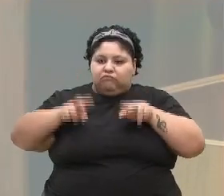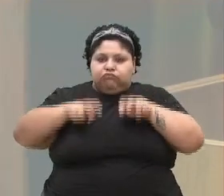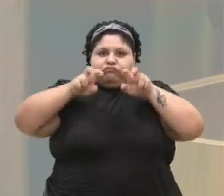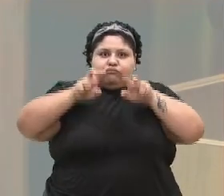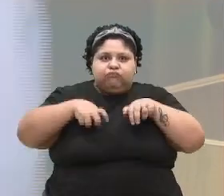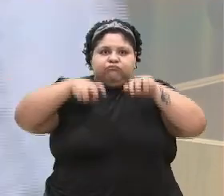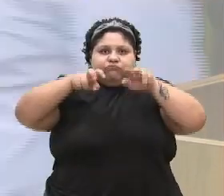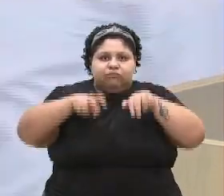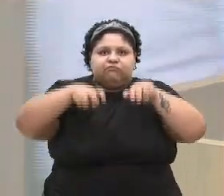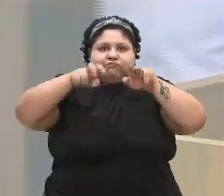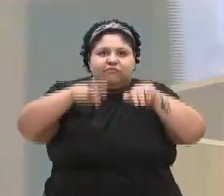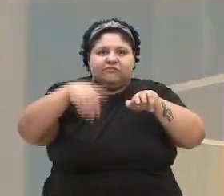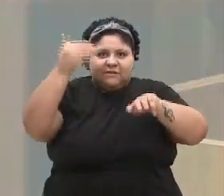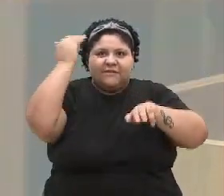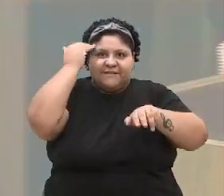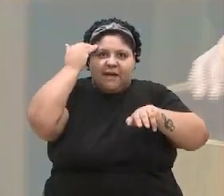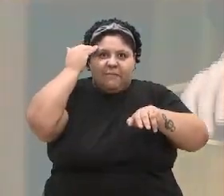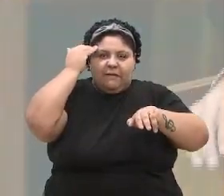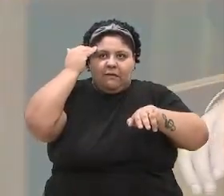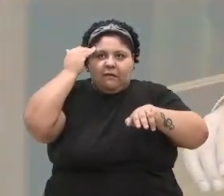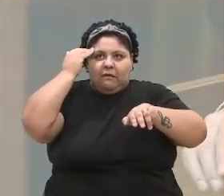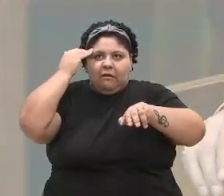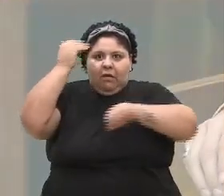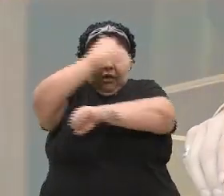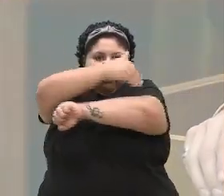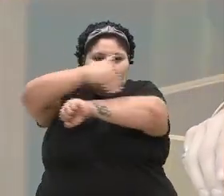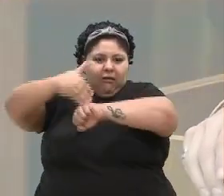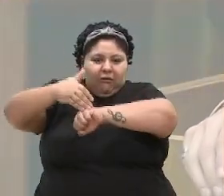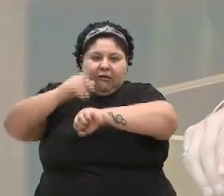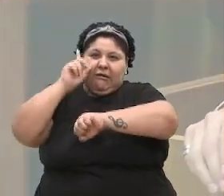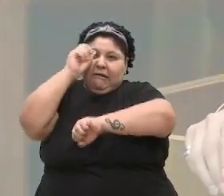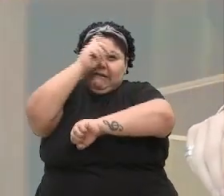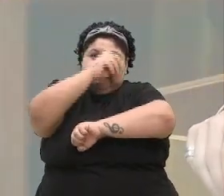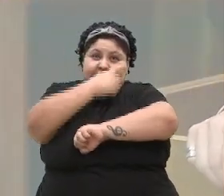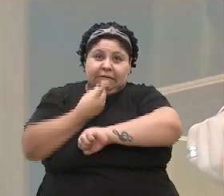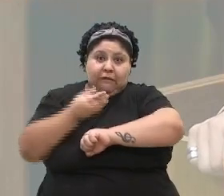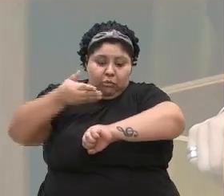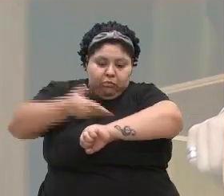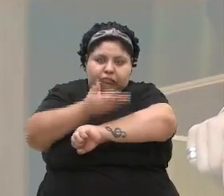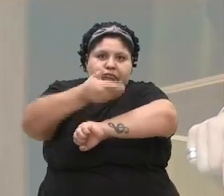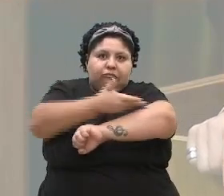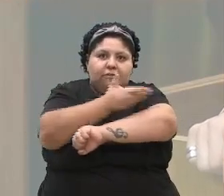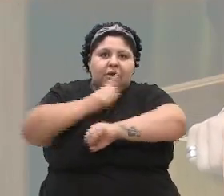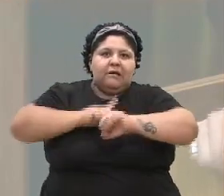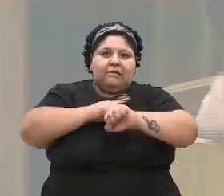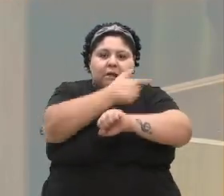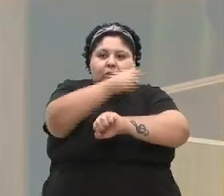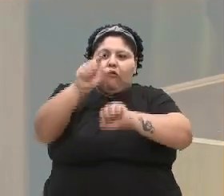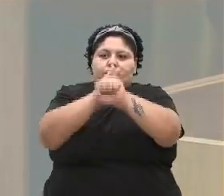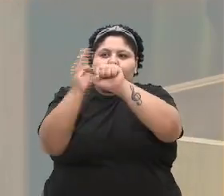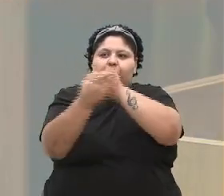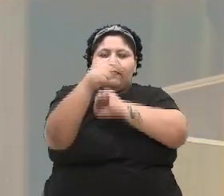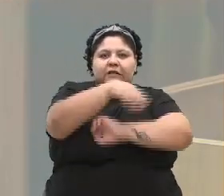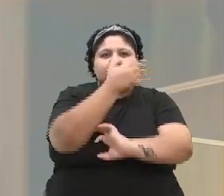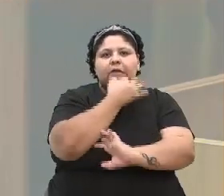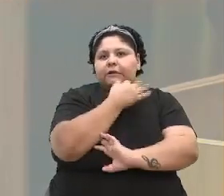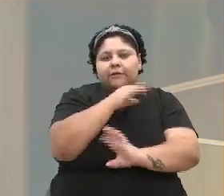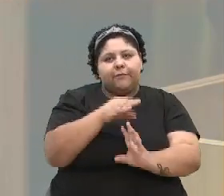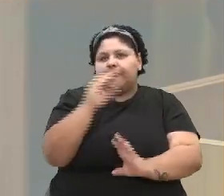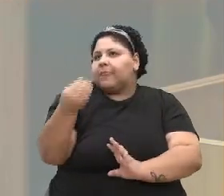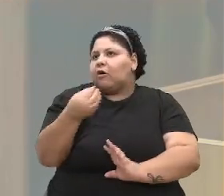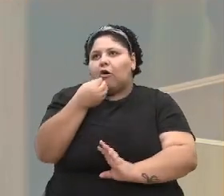estão detonadas. Entre outros diversos bairros pela cidade. E claro, não